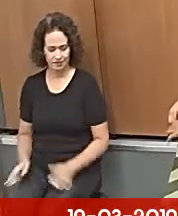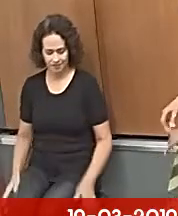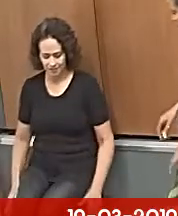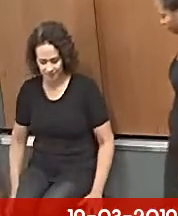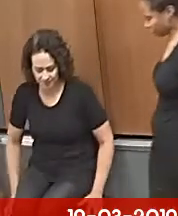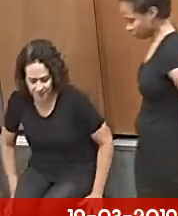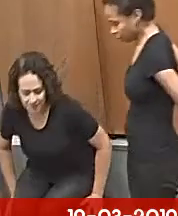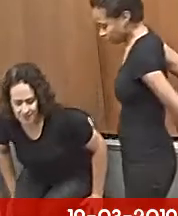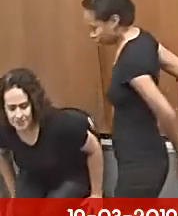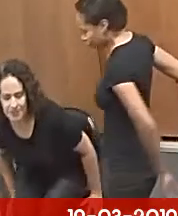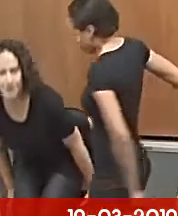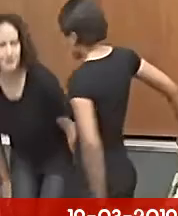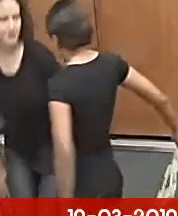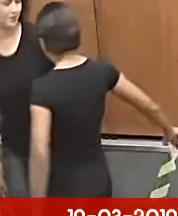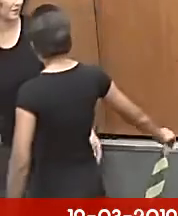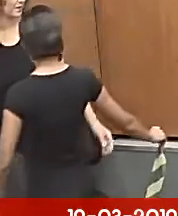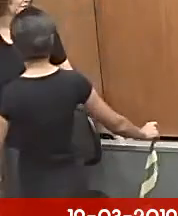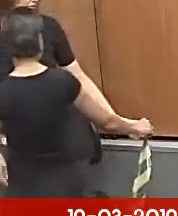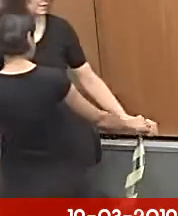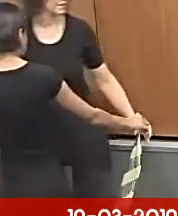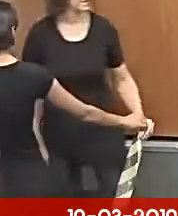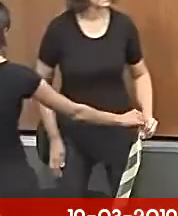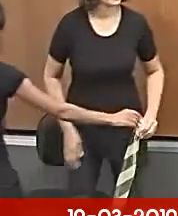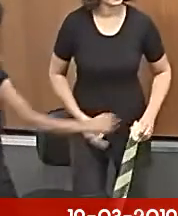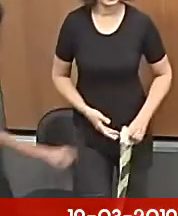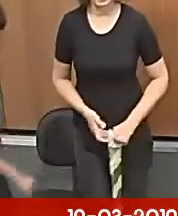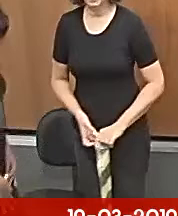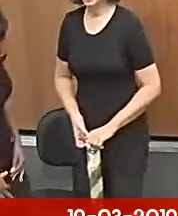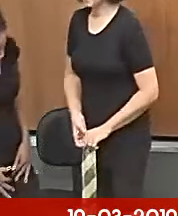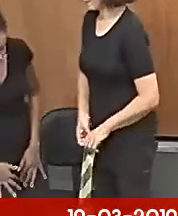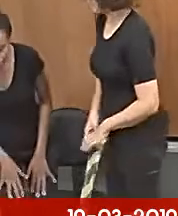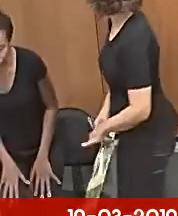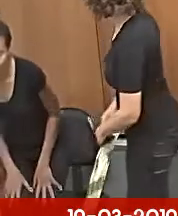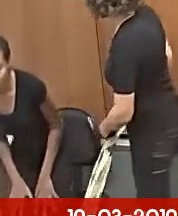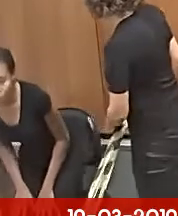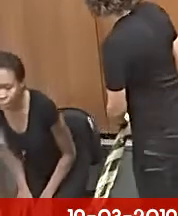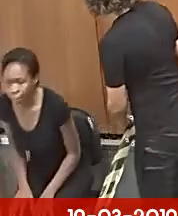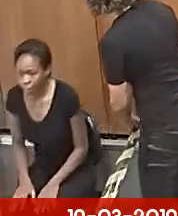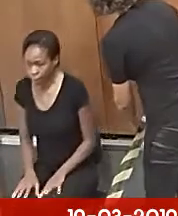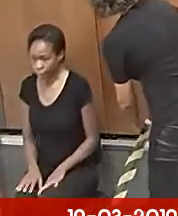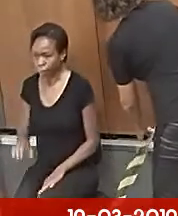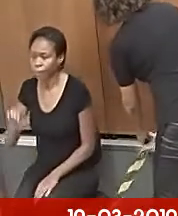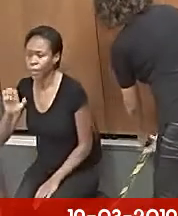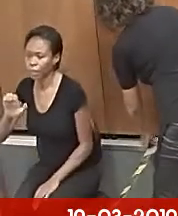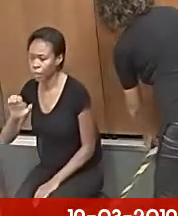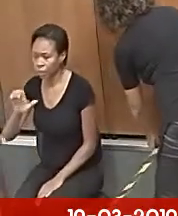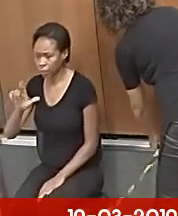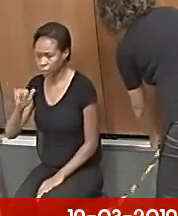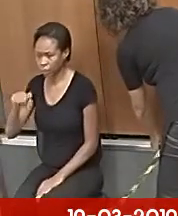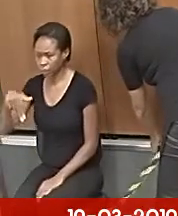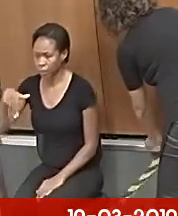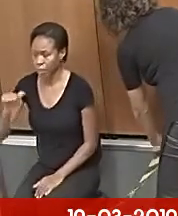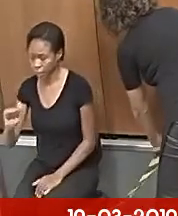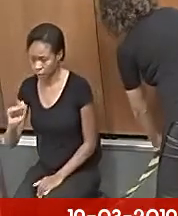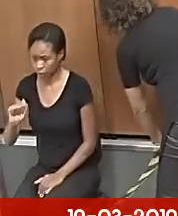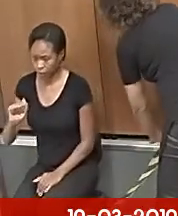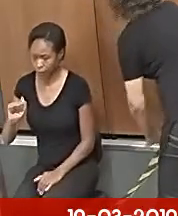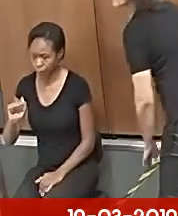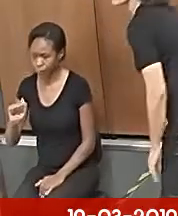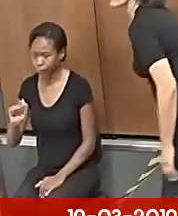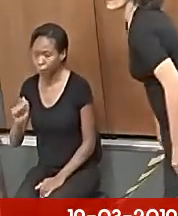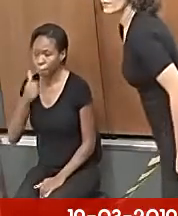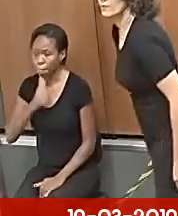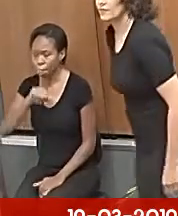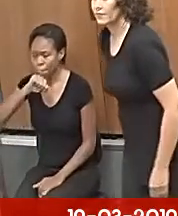questão que a senhora fala primeiro também todos nós eu vou repetir eliana das dores silva mãe de um ex aluno da escola estadual